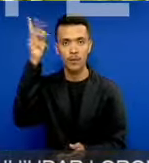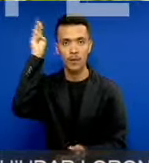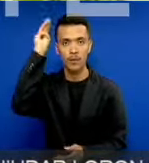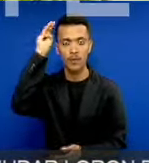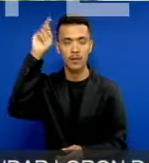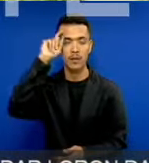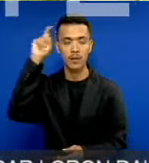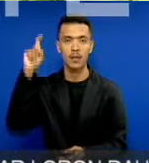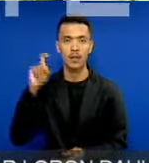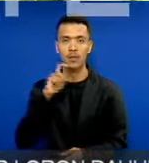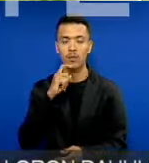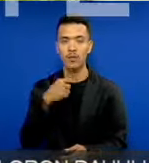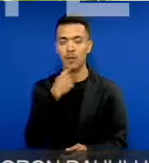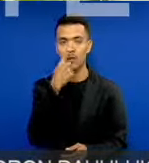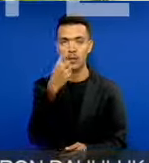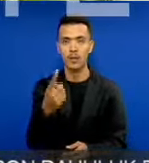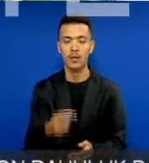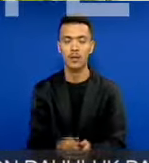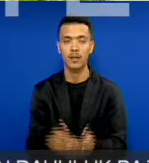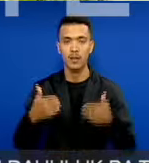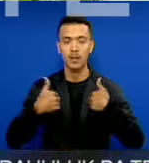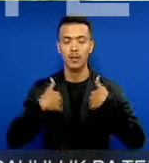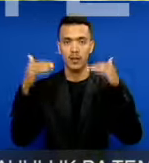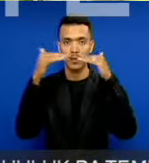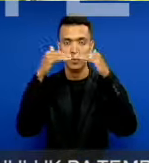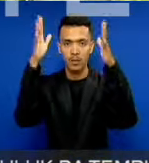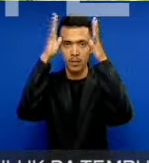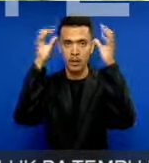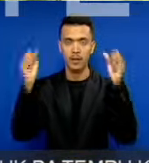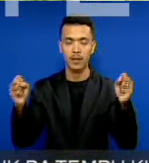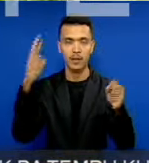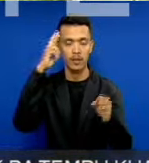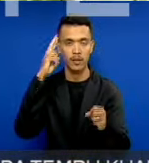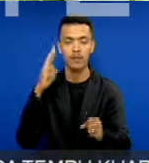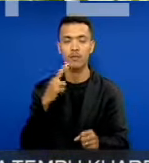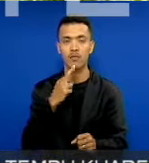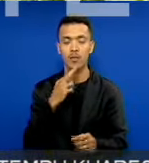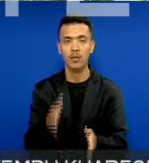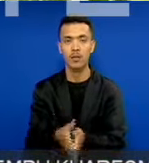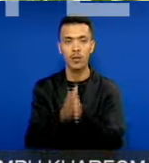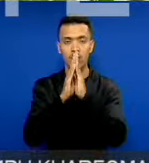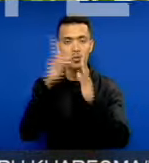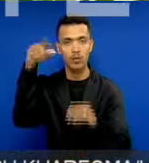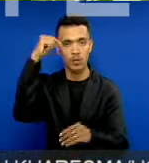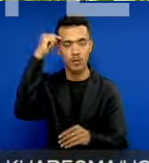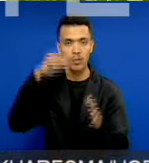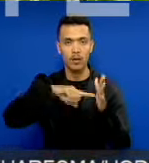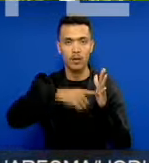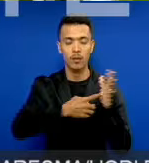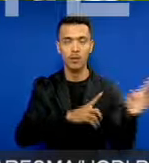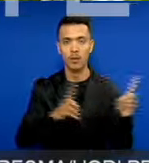Primeiro-ministro Kairala Xanar Guzmão informa. E a reunião né Presidente da República José Ramos Horta, Russo governo, a rua